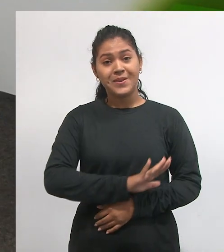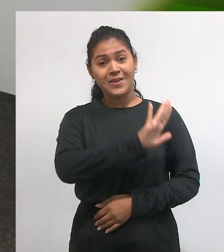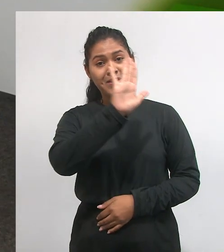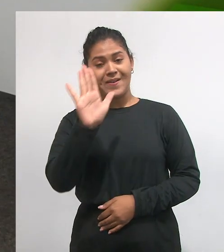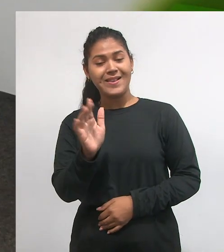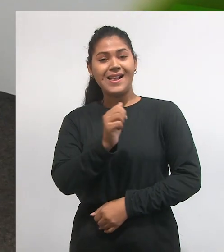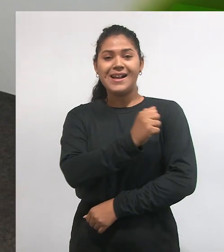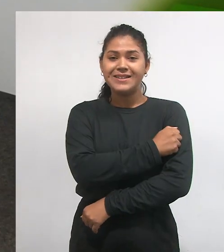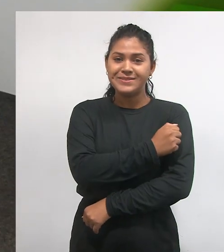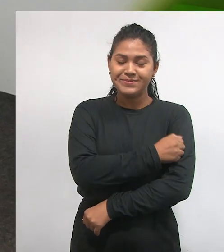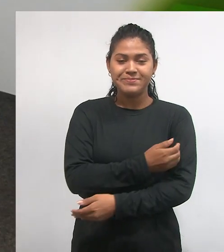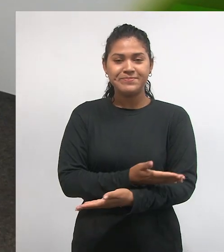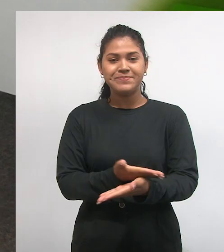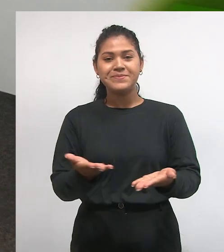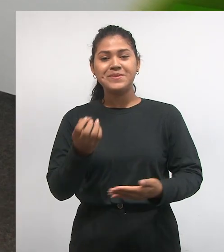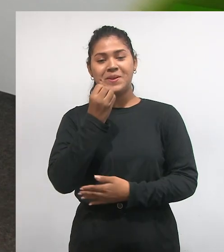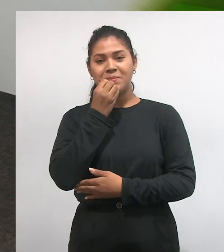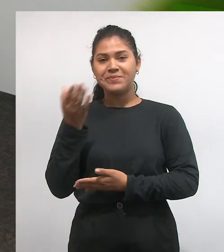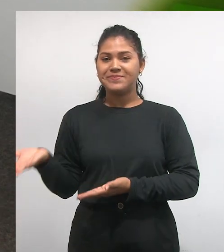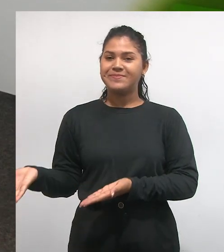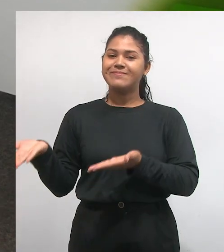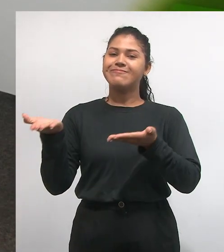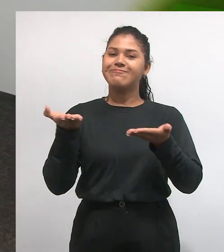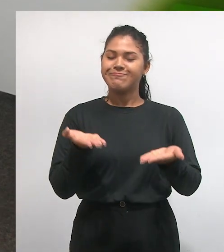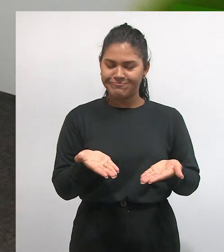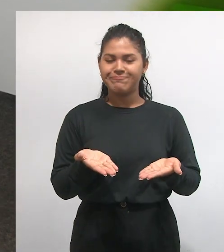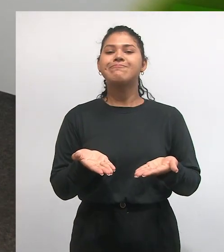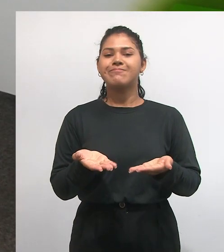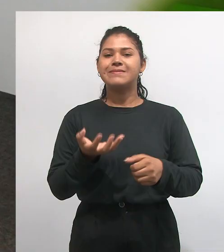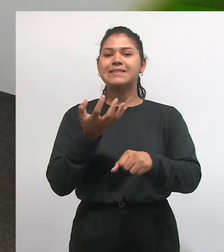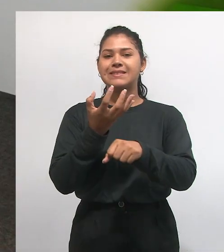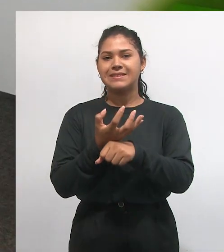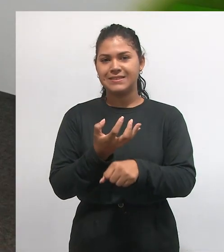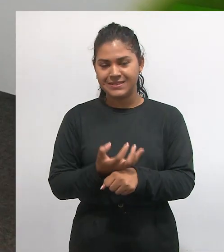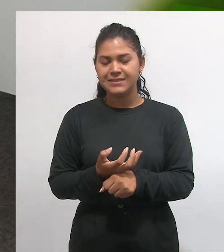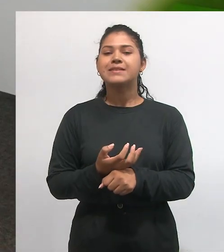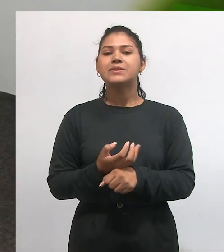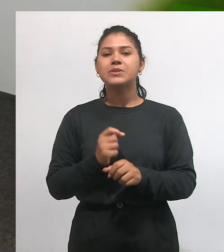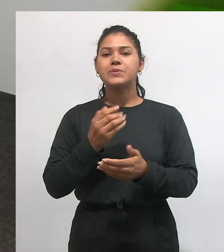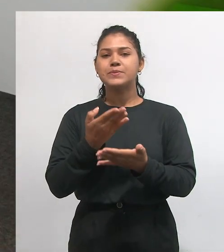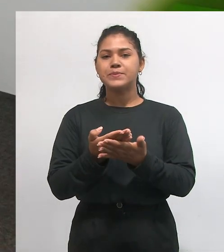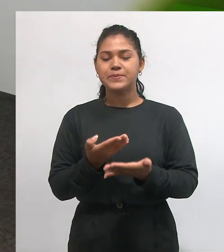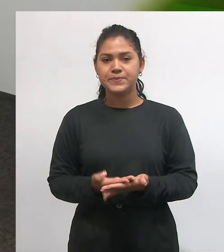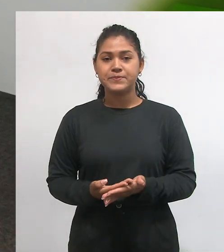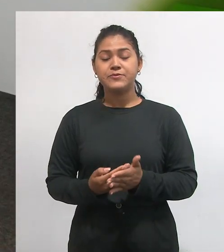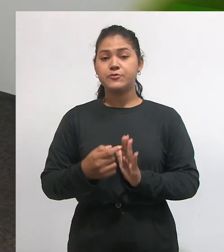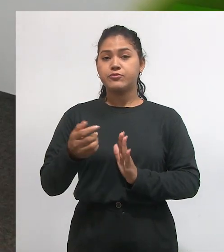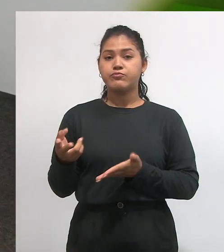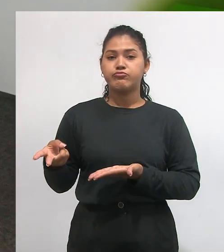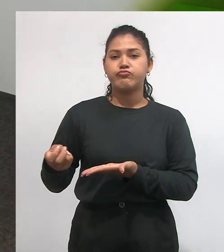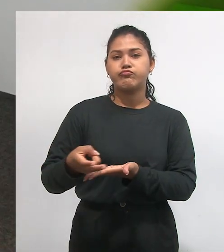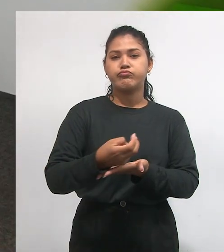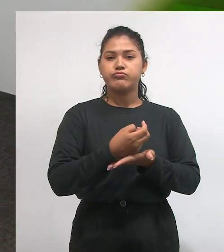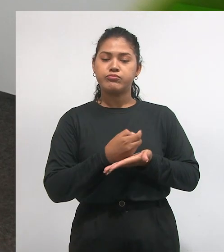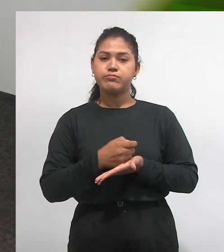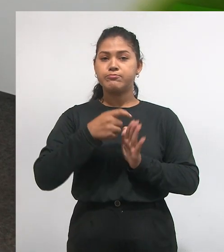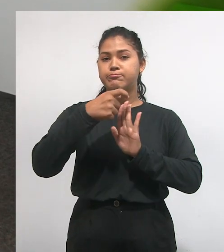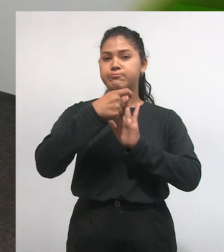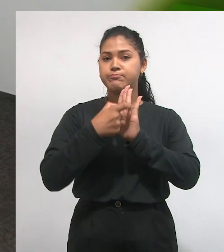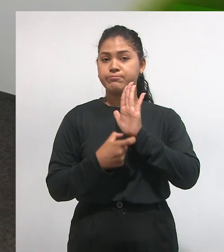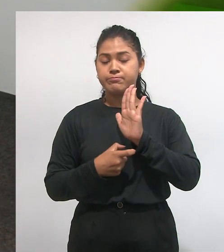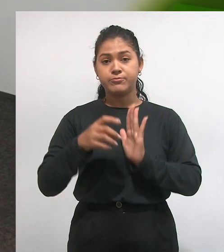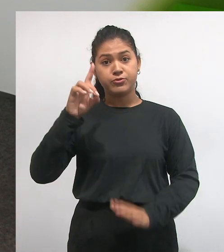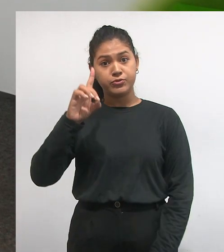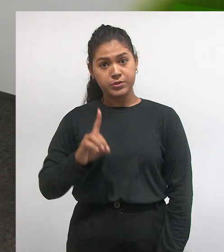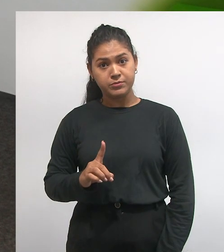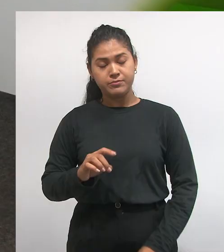Olá, meu querido aluno, minha querida aluna, seja muito bem-vindo, muito bem-vinda a mais uma aula de Direito Tributário. Eu sou a professora Marial e a gente